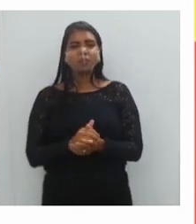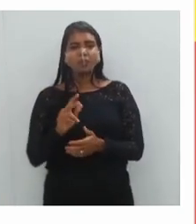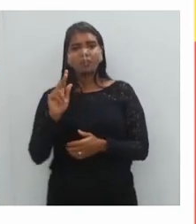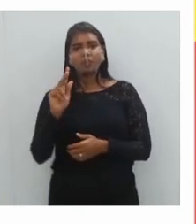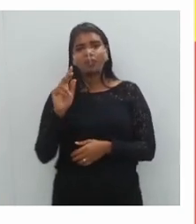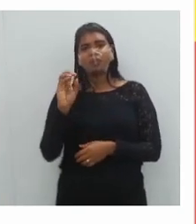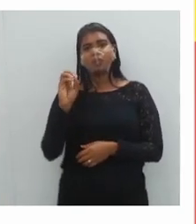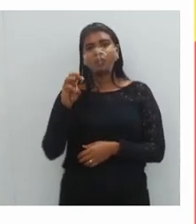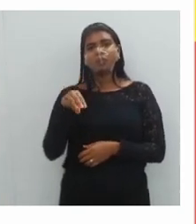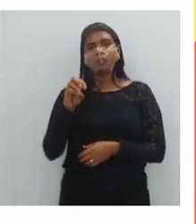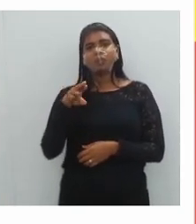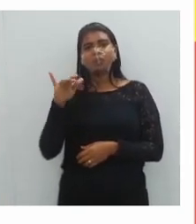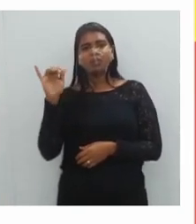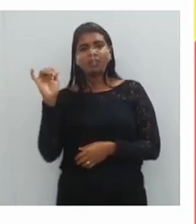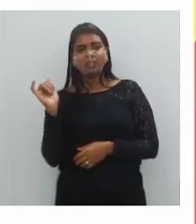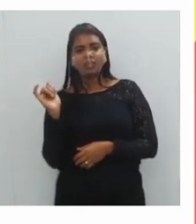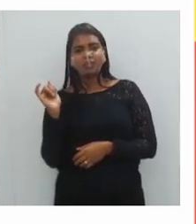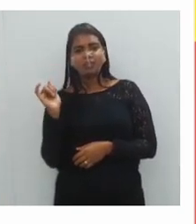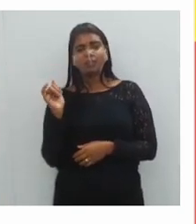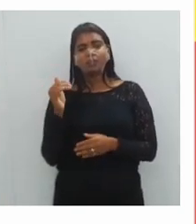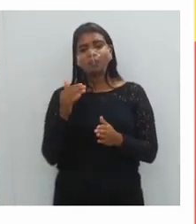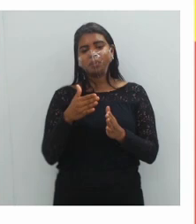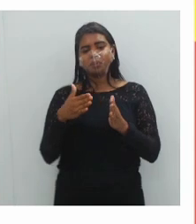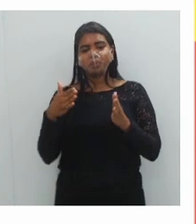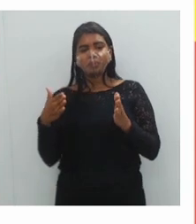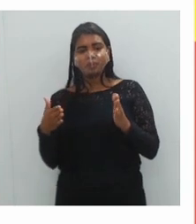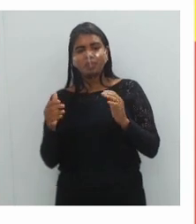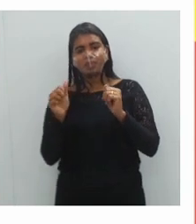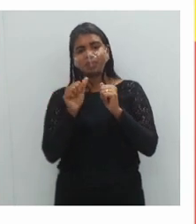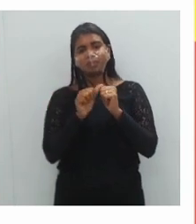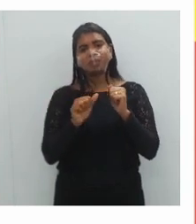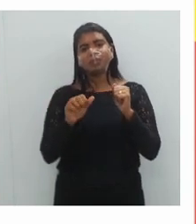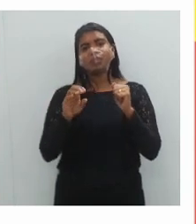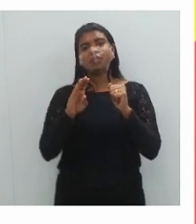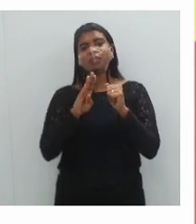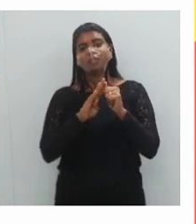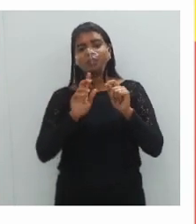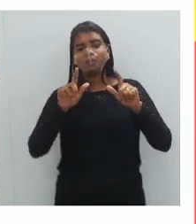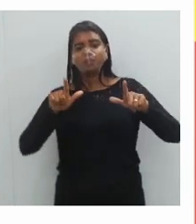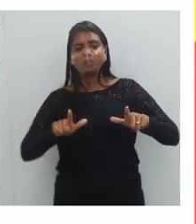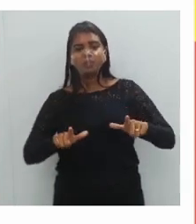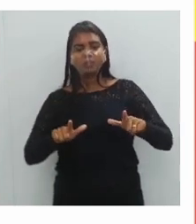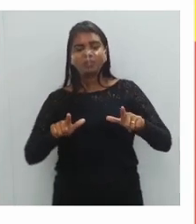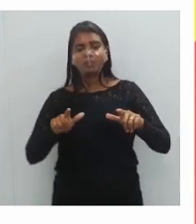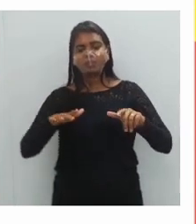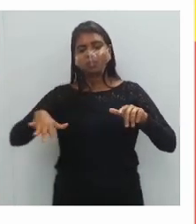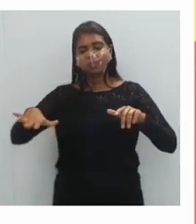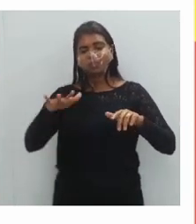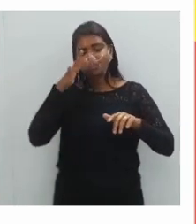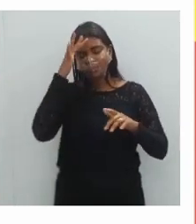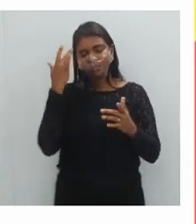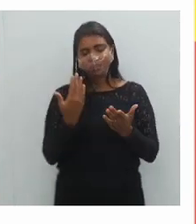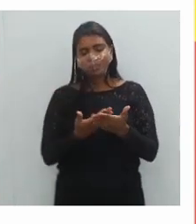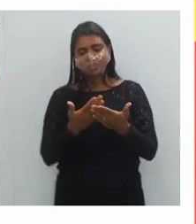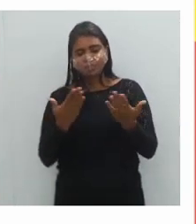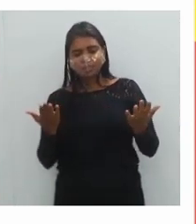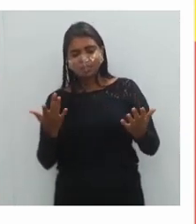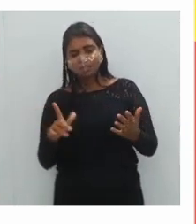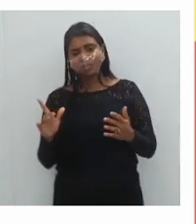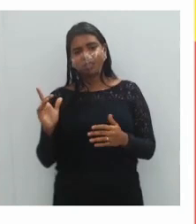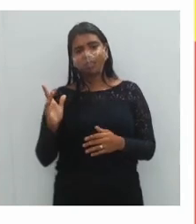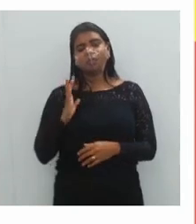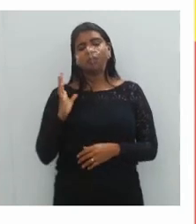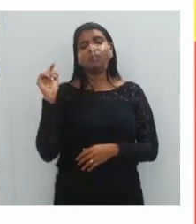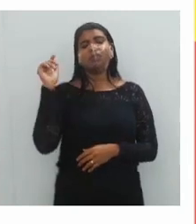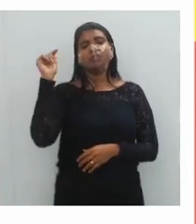homonímia para opor, a partir do advérbio de lugar, o espaço da população pobre e o espaço da população